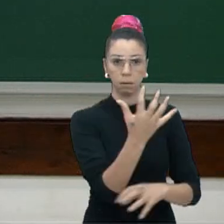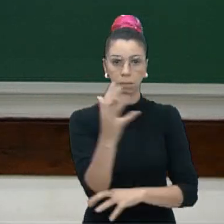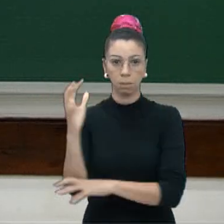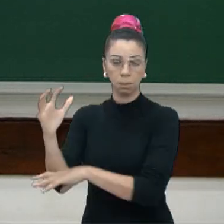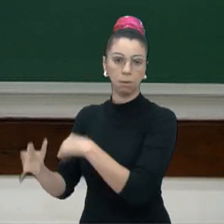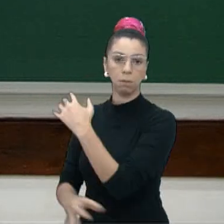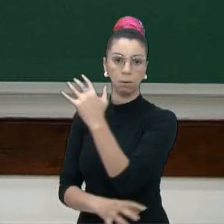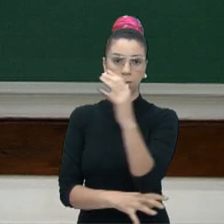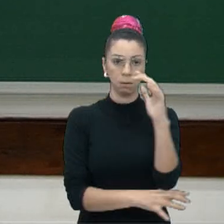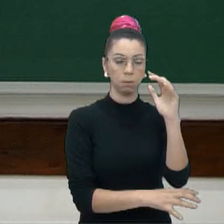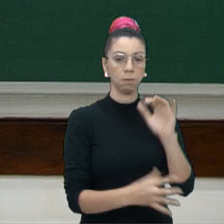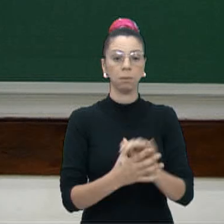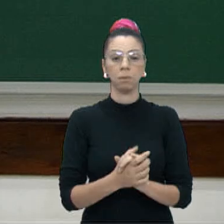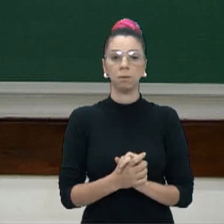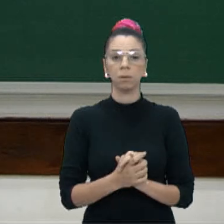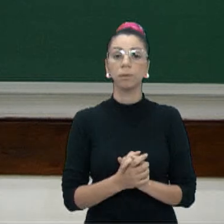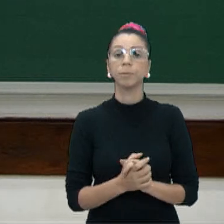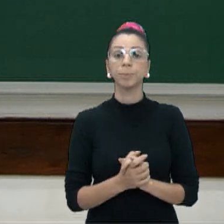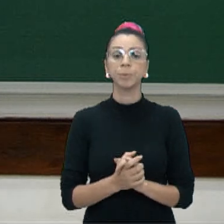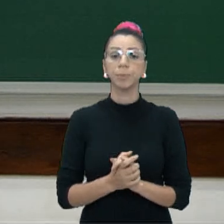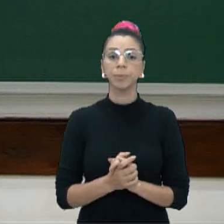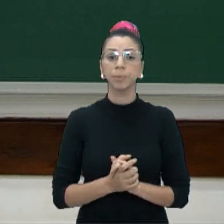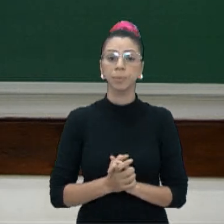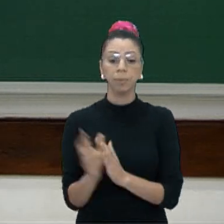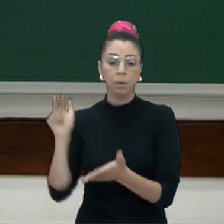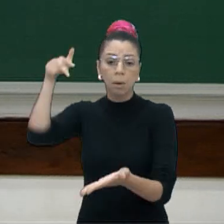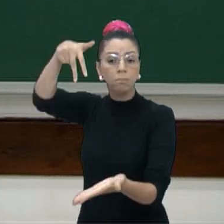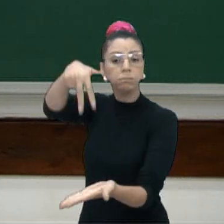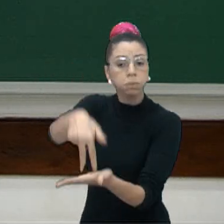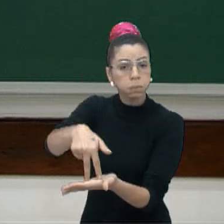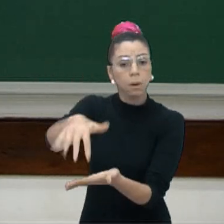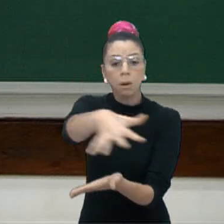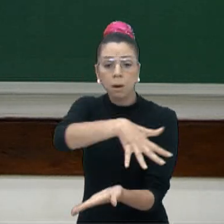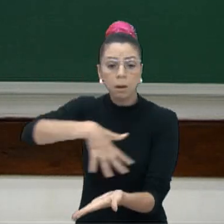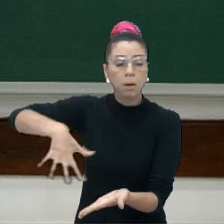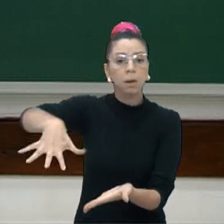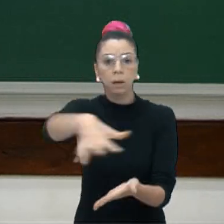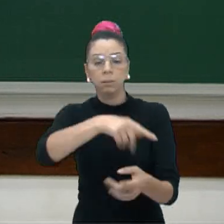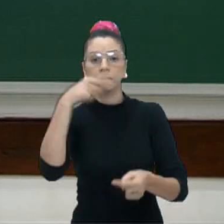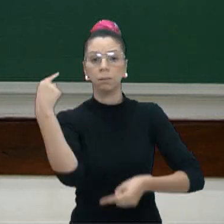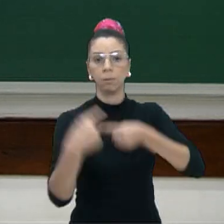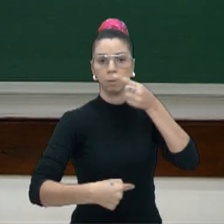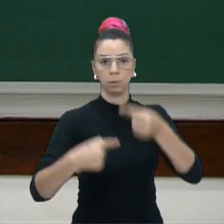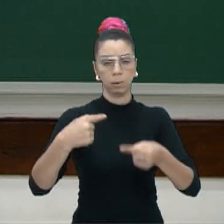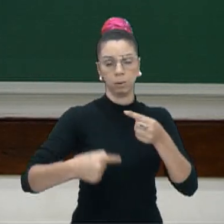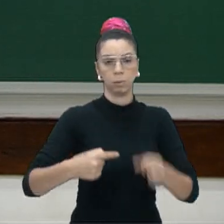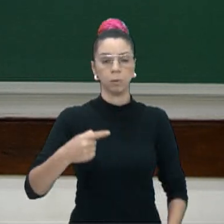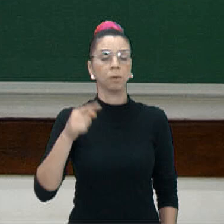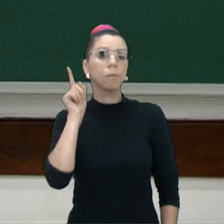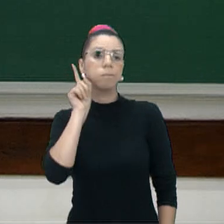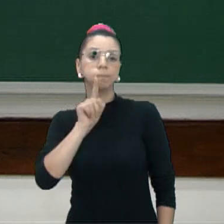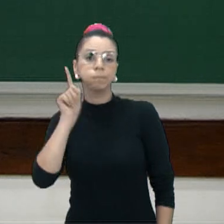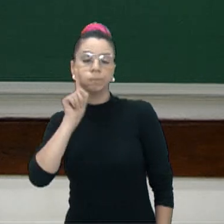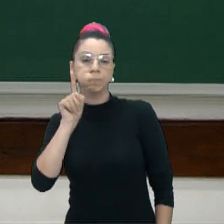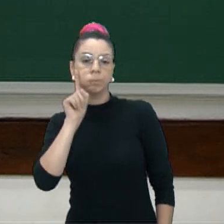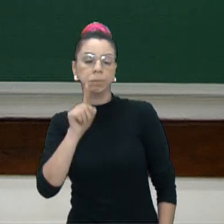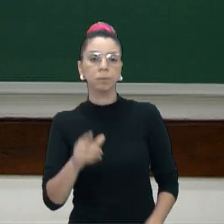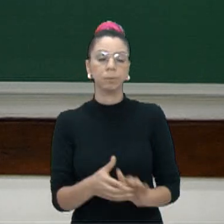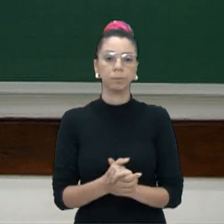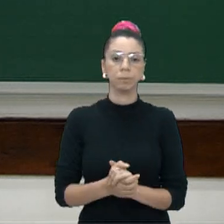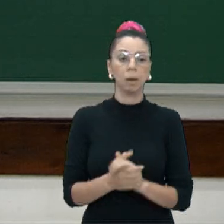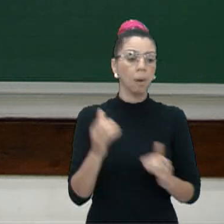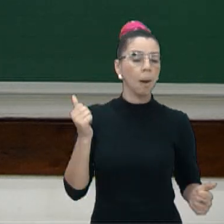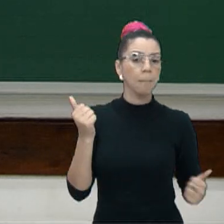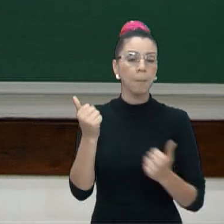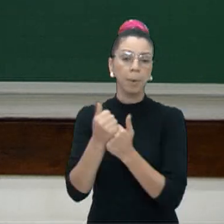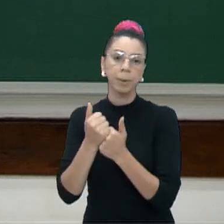se colocado, se inserido no ambiente político dos Estados Unidos da América, apoiando determinados candidatos, criticando